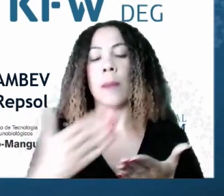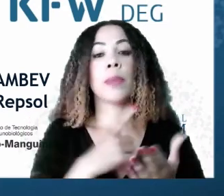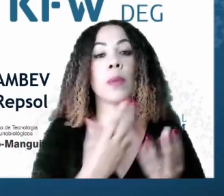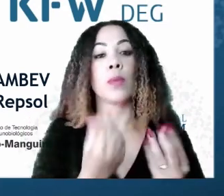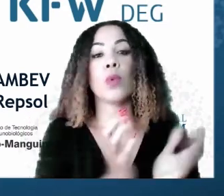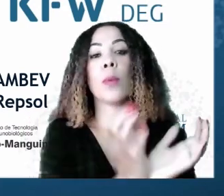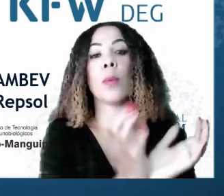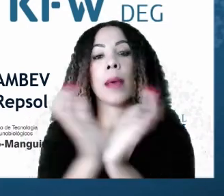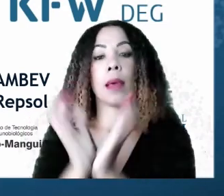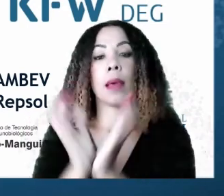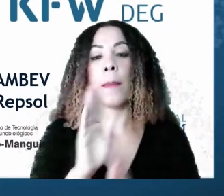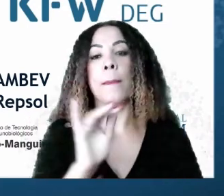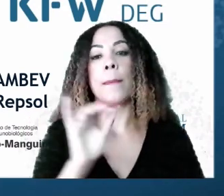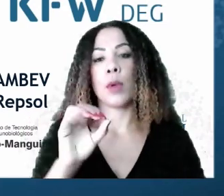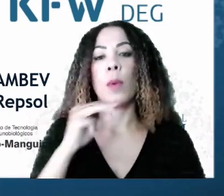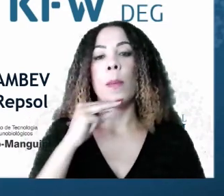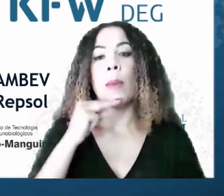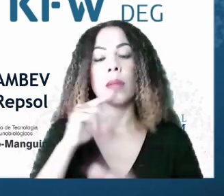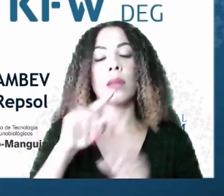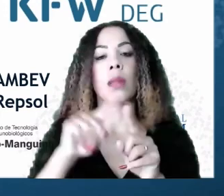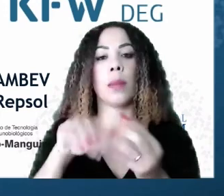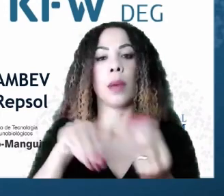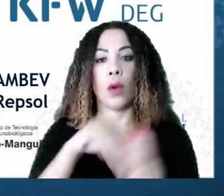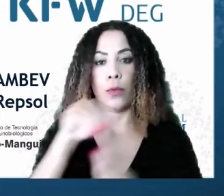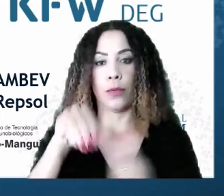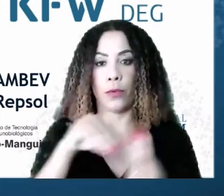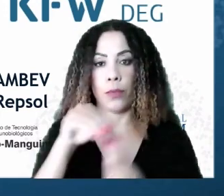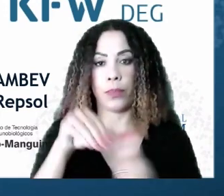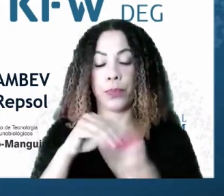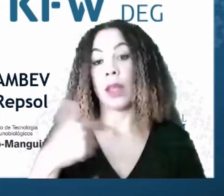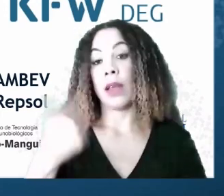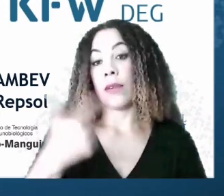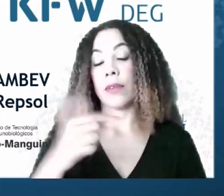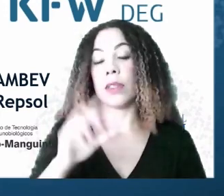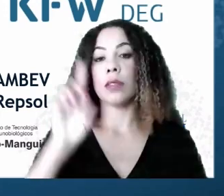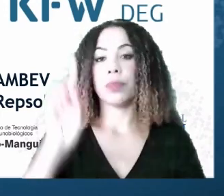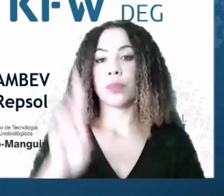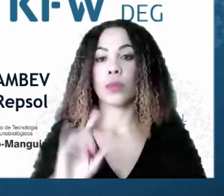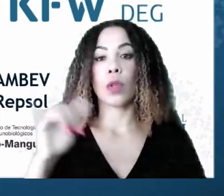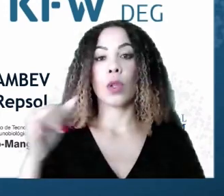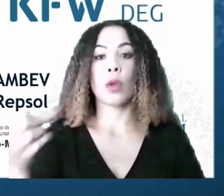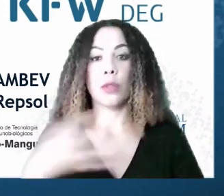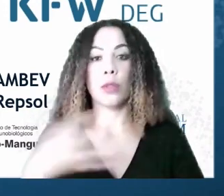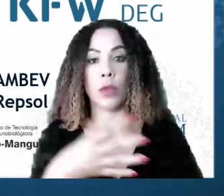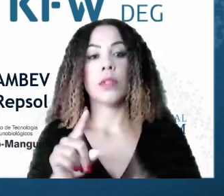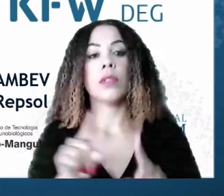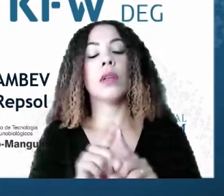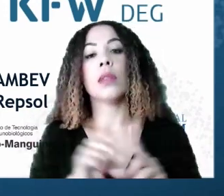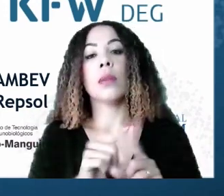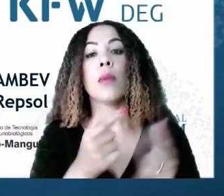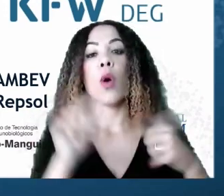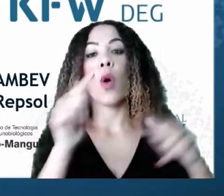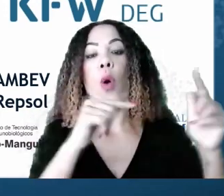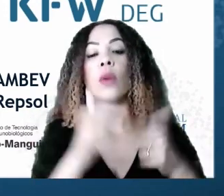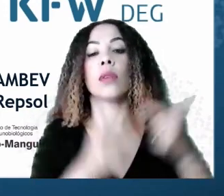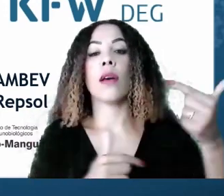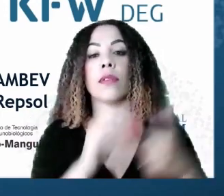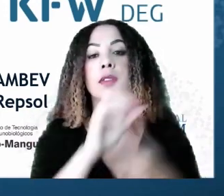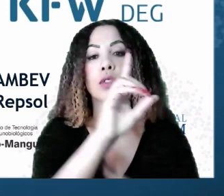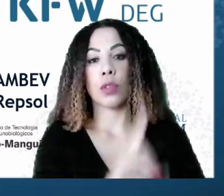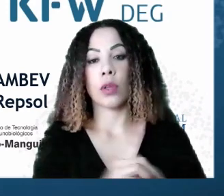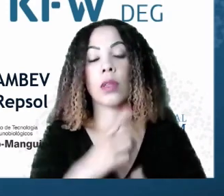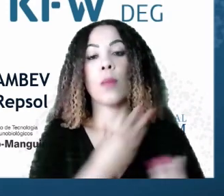Biomanguinhos envolvidas, tanto na vice-diretoria de inovação, quanto nas outras vice-diretorias, muitos